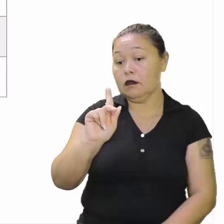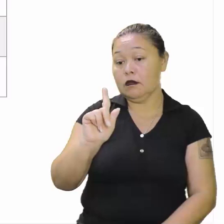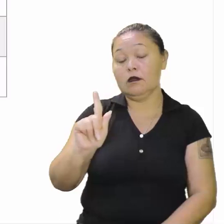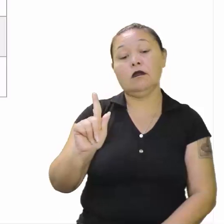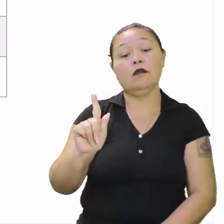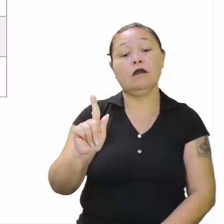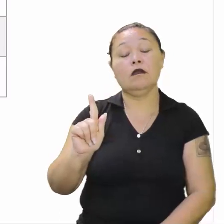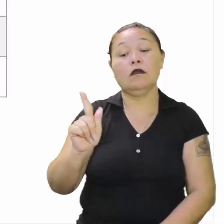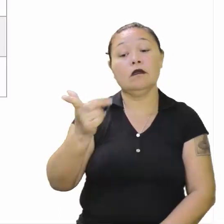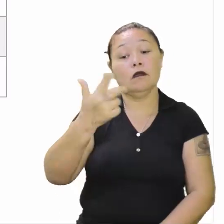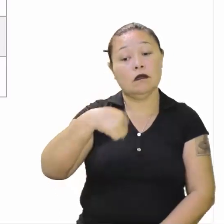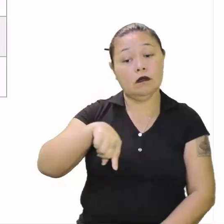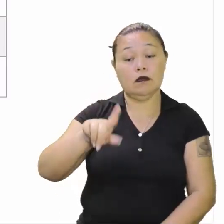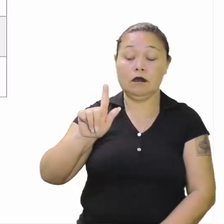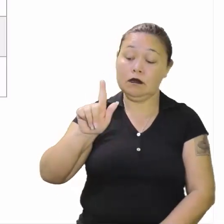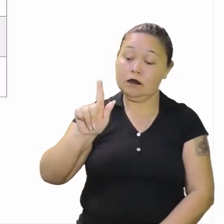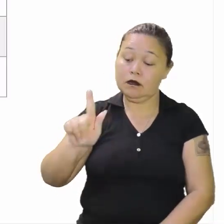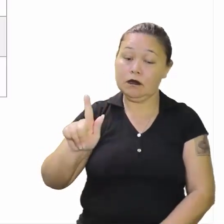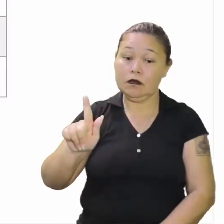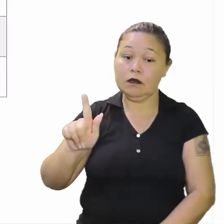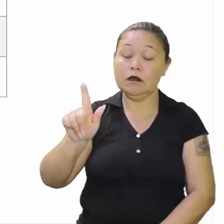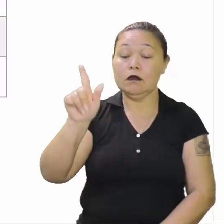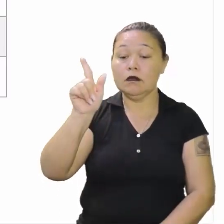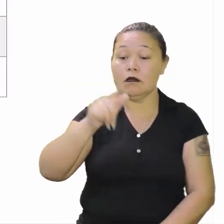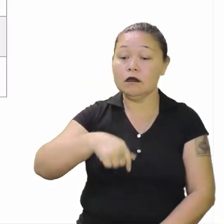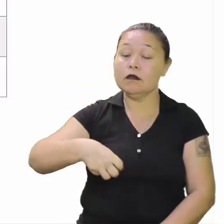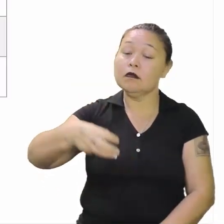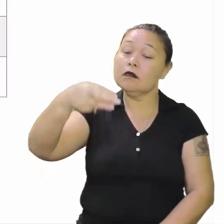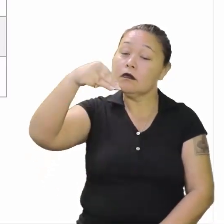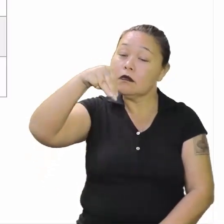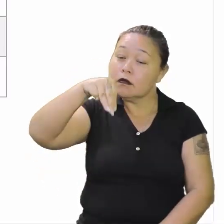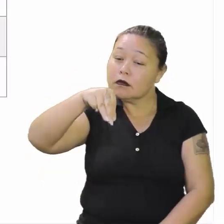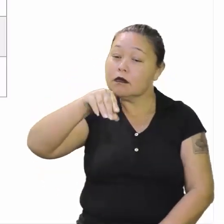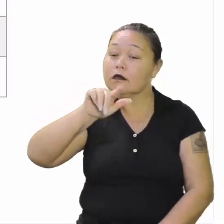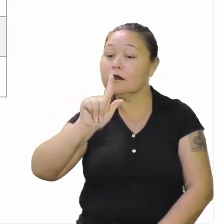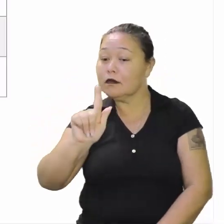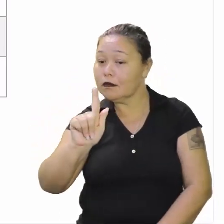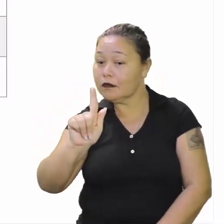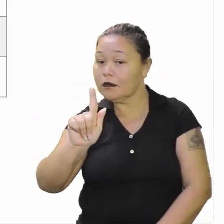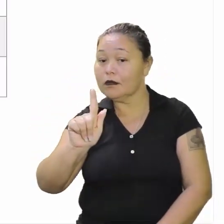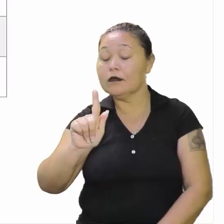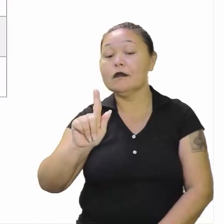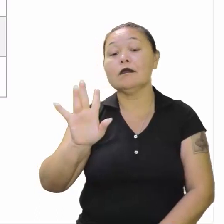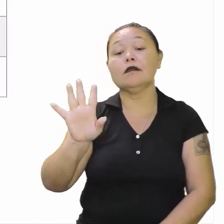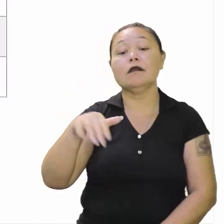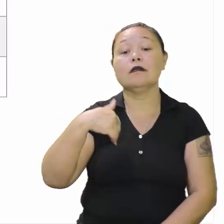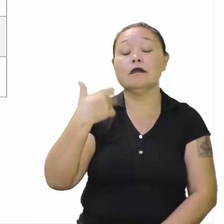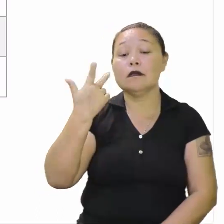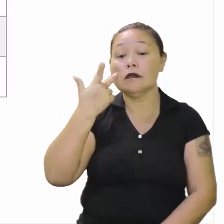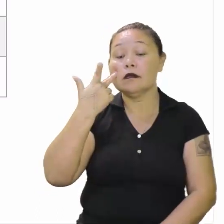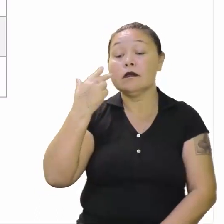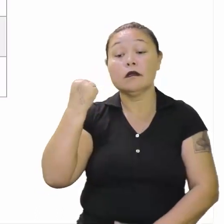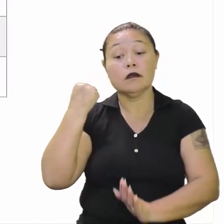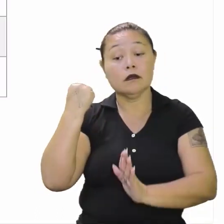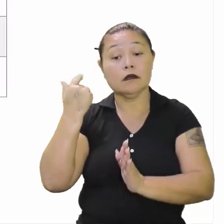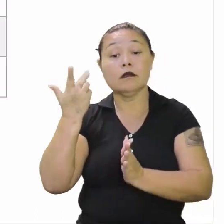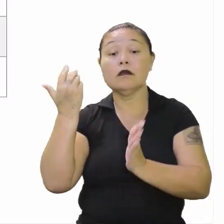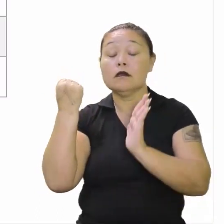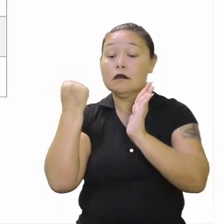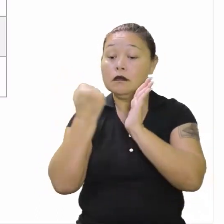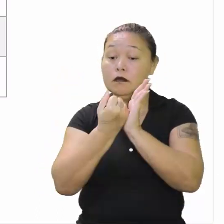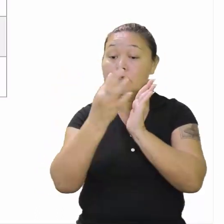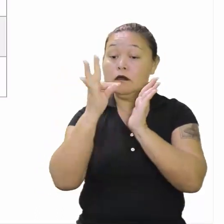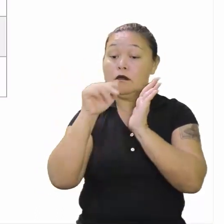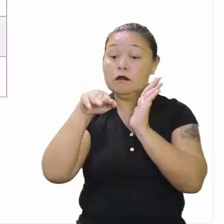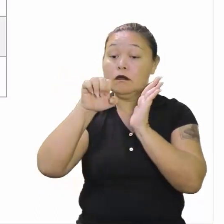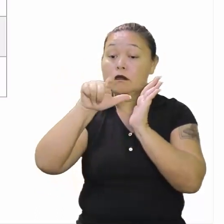quilograma, pode ser grama ou miligrama. Quando eu expressar tonelada,